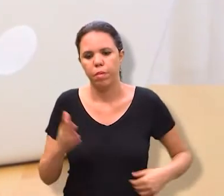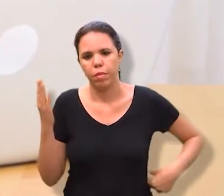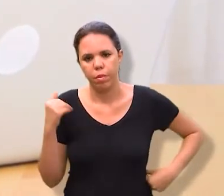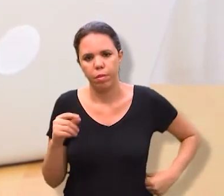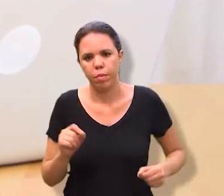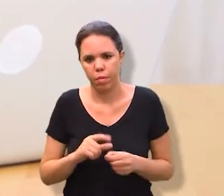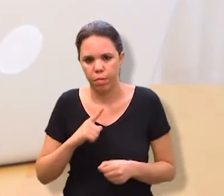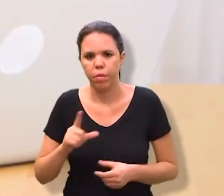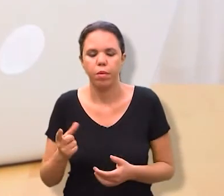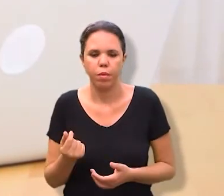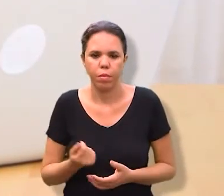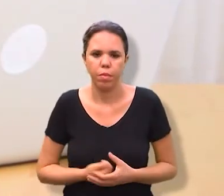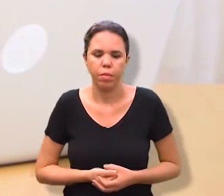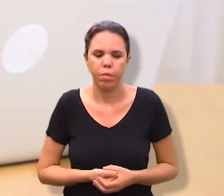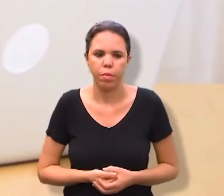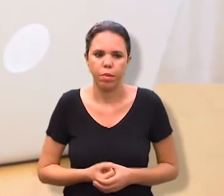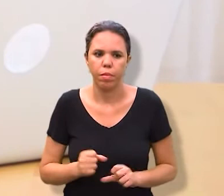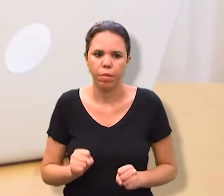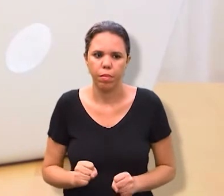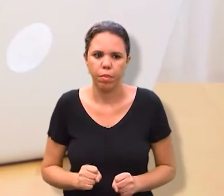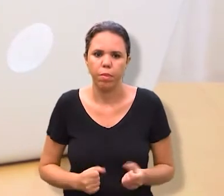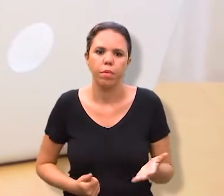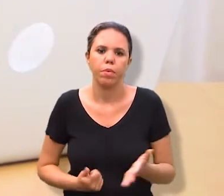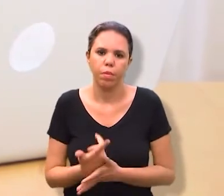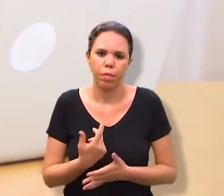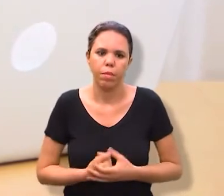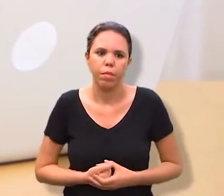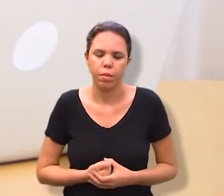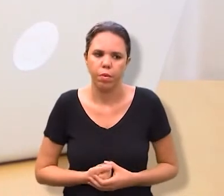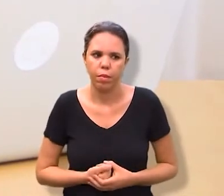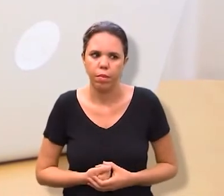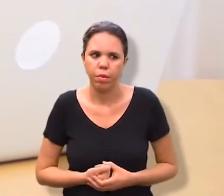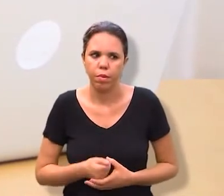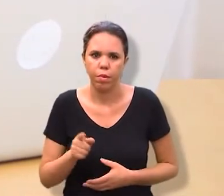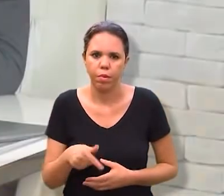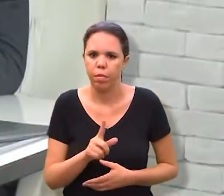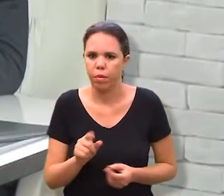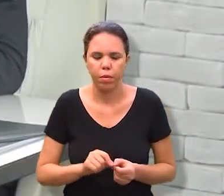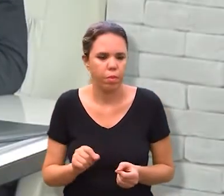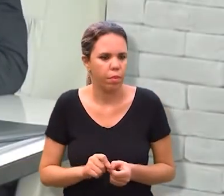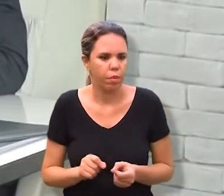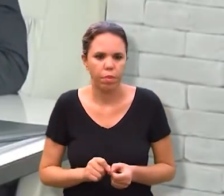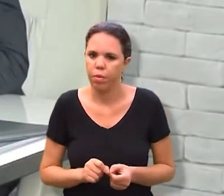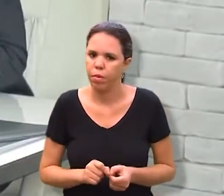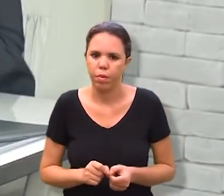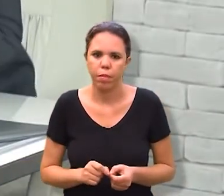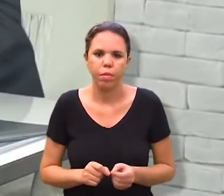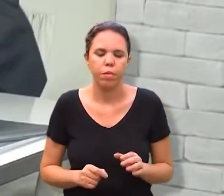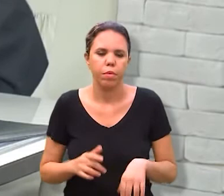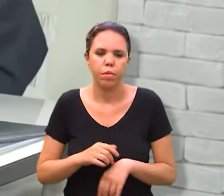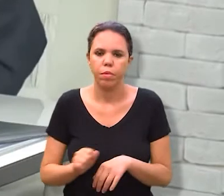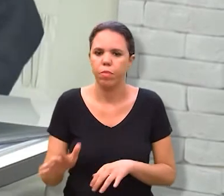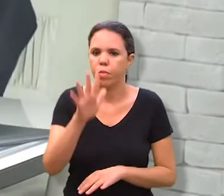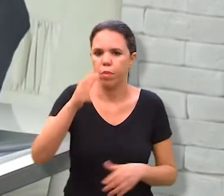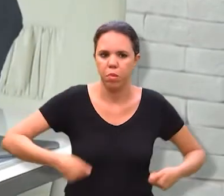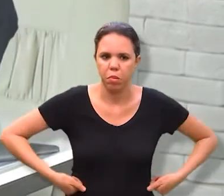que você sabe que você vai ter receita para poder pagar, ou que você não fazer uma fatura absurda